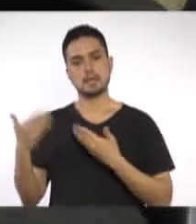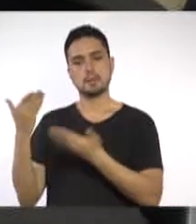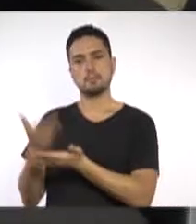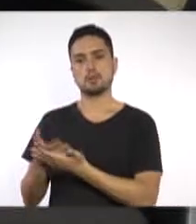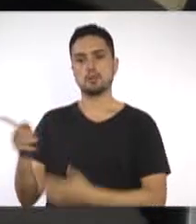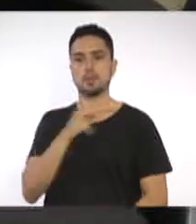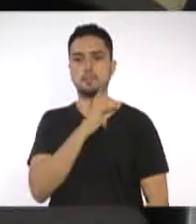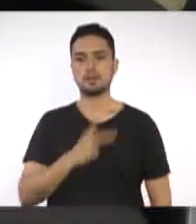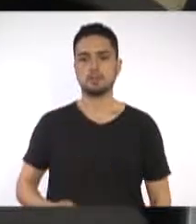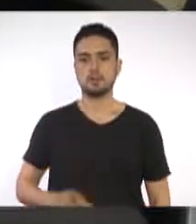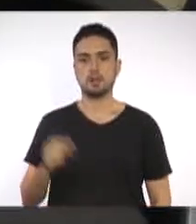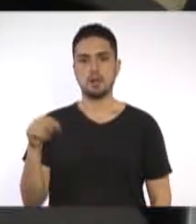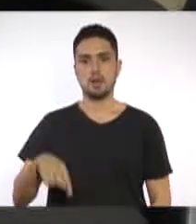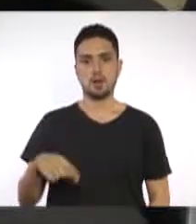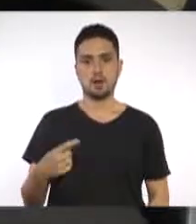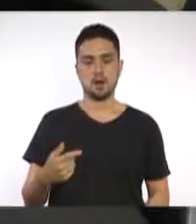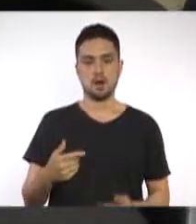Assembleia